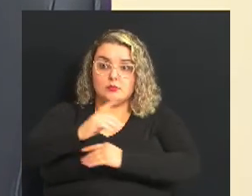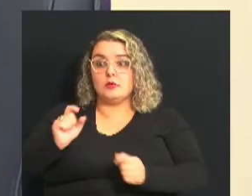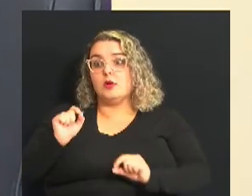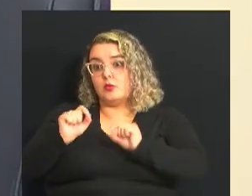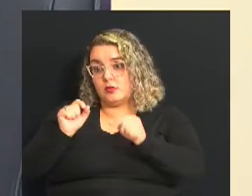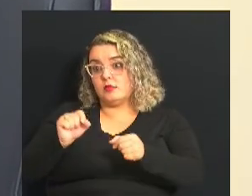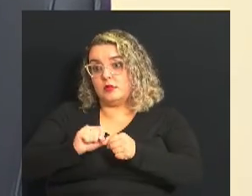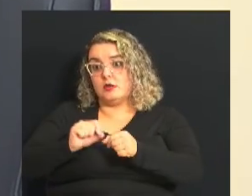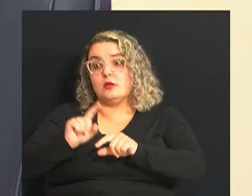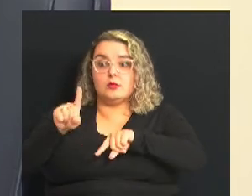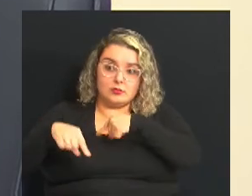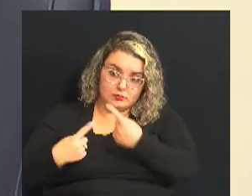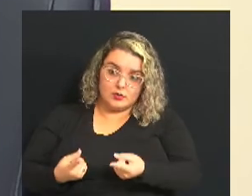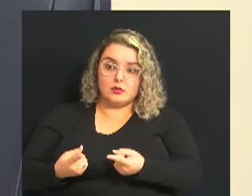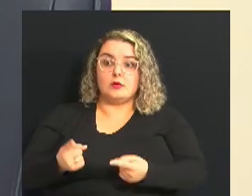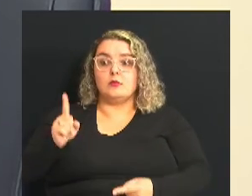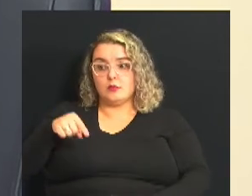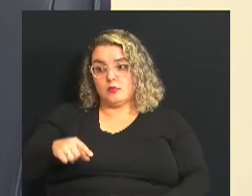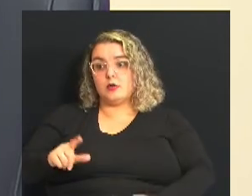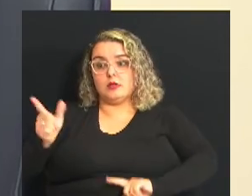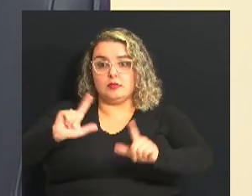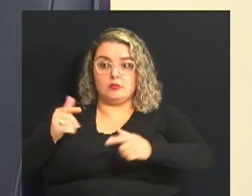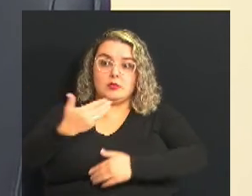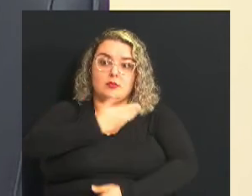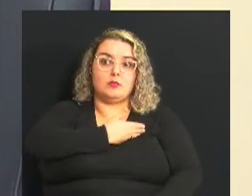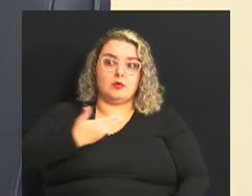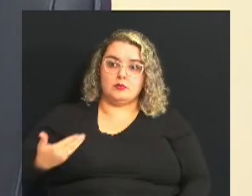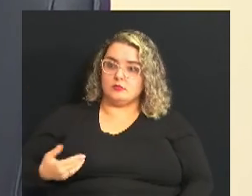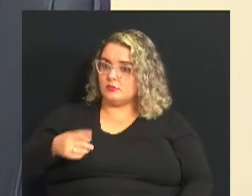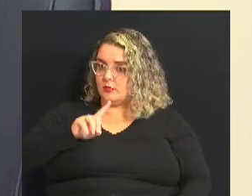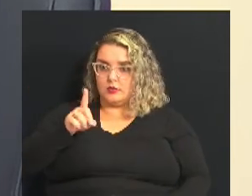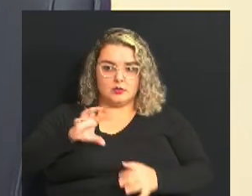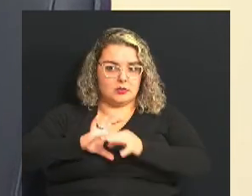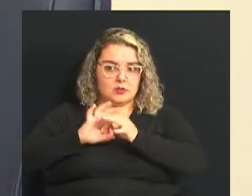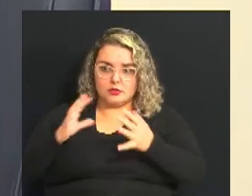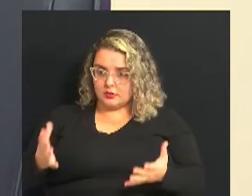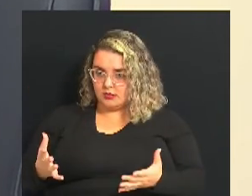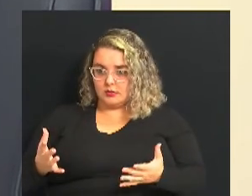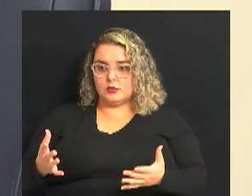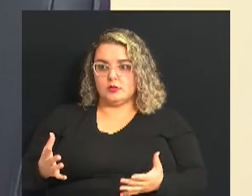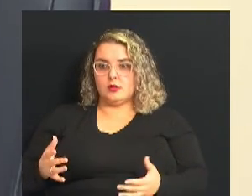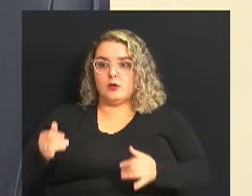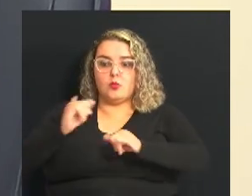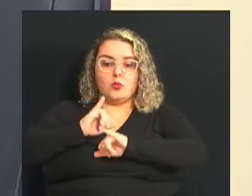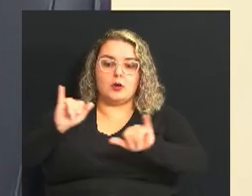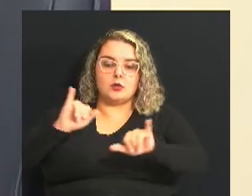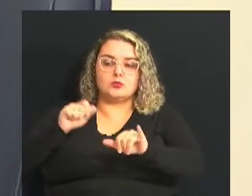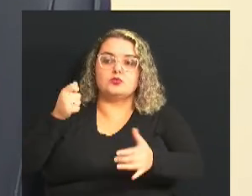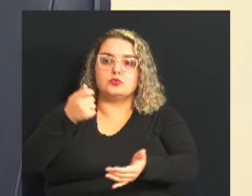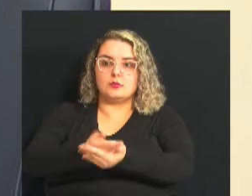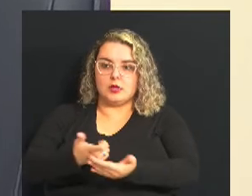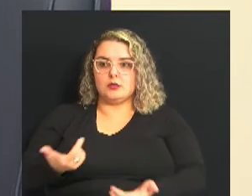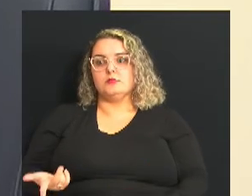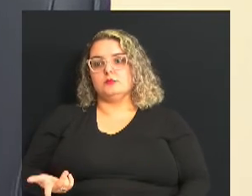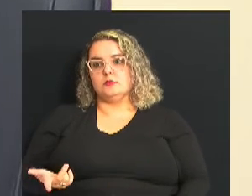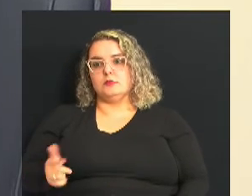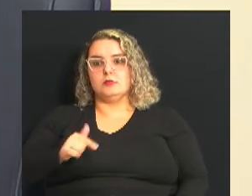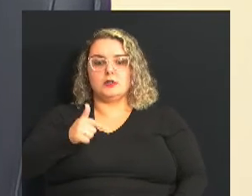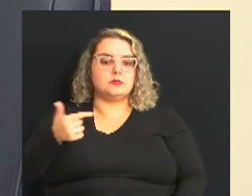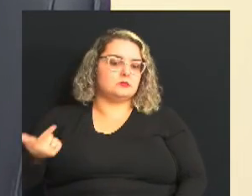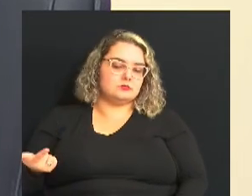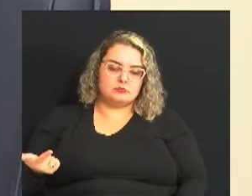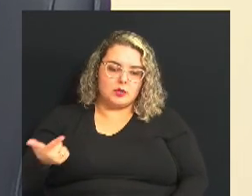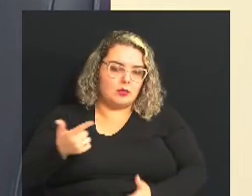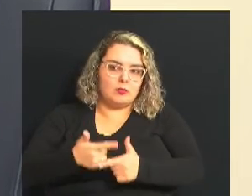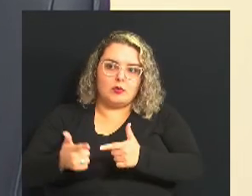é outra, por ser a TV pública, não permite, ainda que legislativa, não permite o anúncio pago. Mas não há um impedimento para o